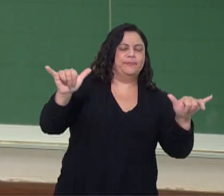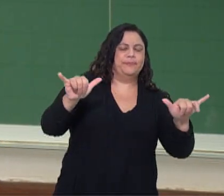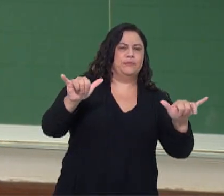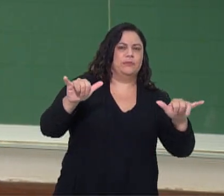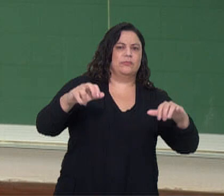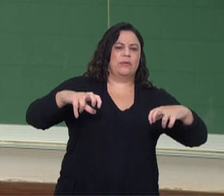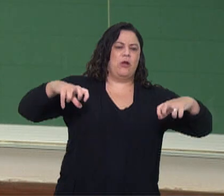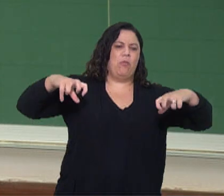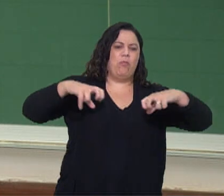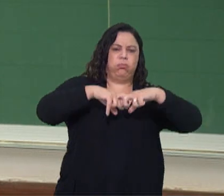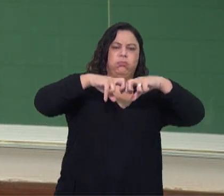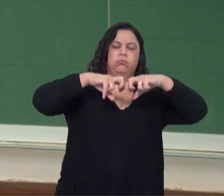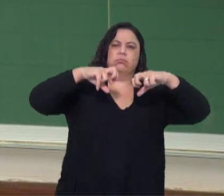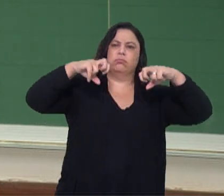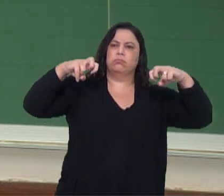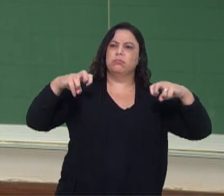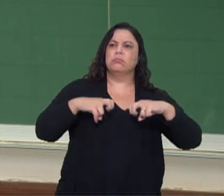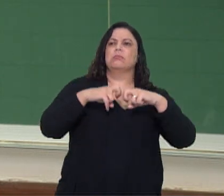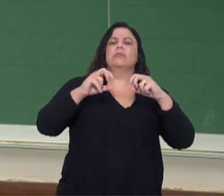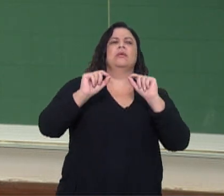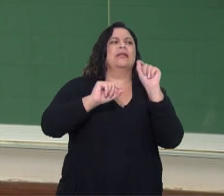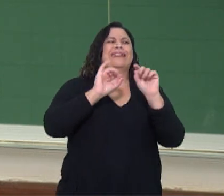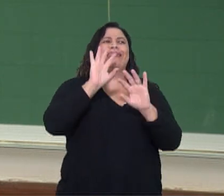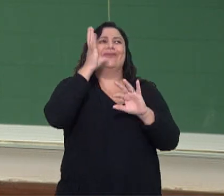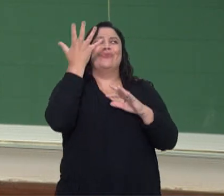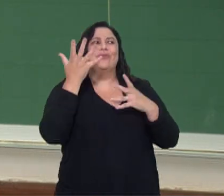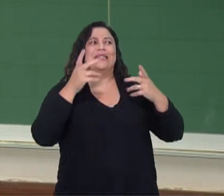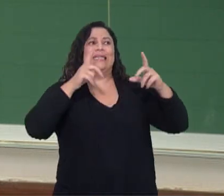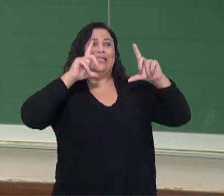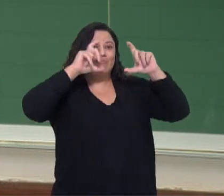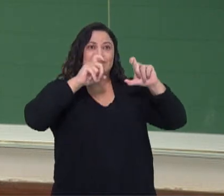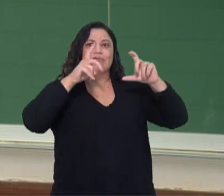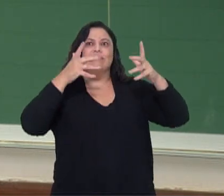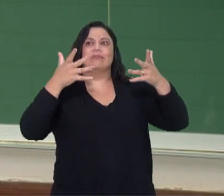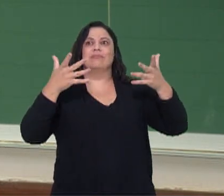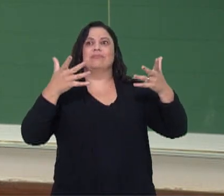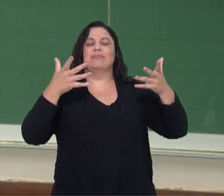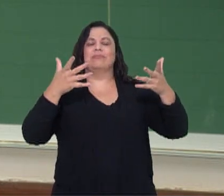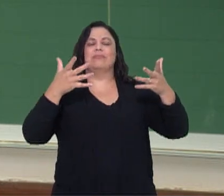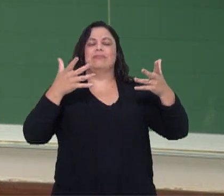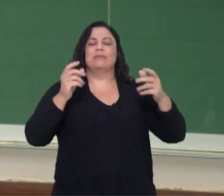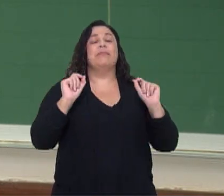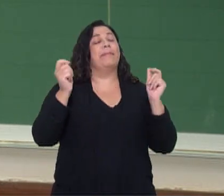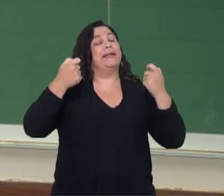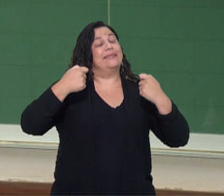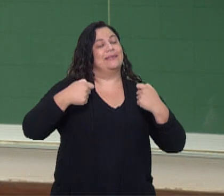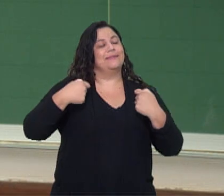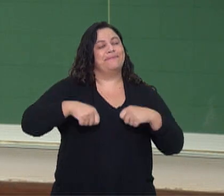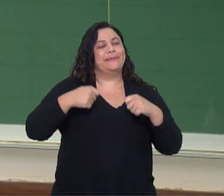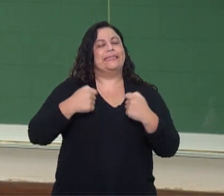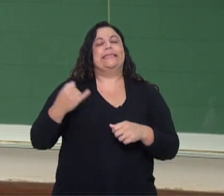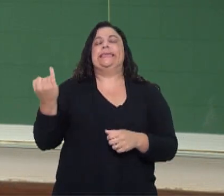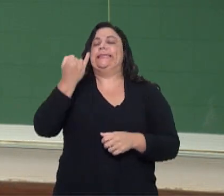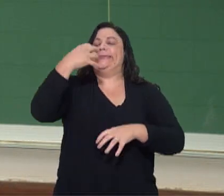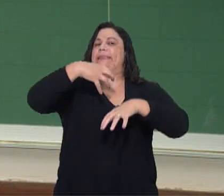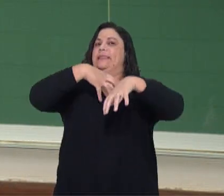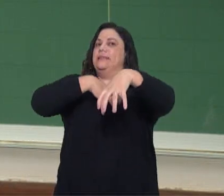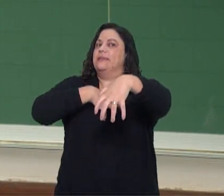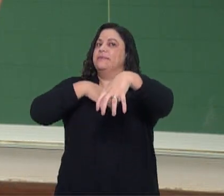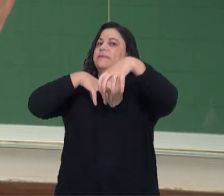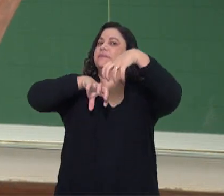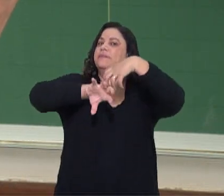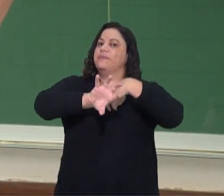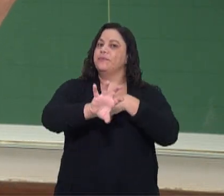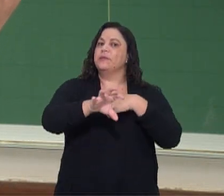acidente ou de alguma coisa assim, é importante ter uma empatia. O jornalista, o repórter, ter uma empatia na dor